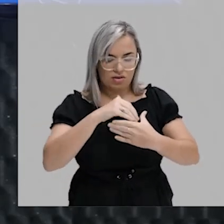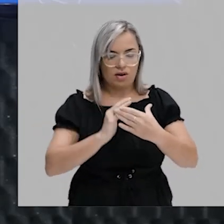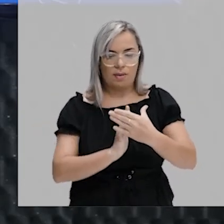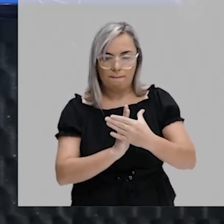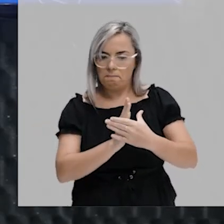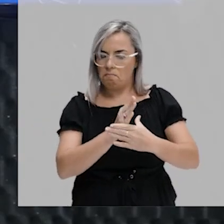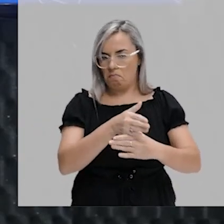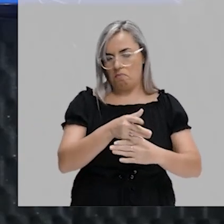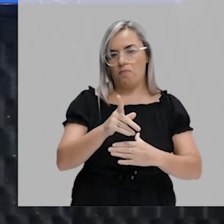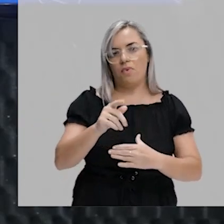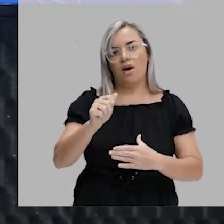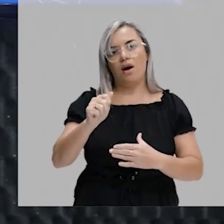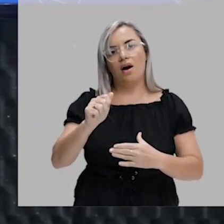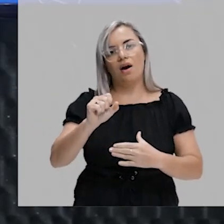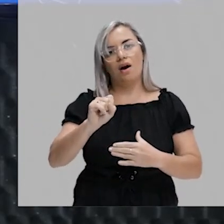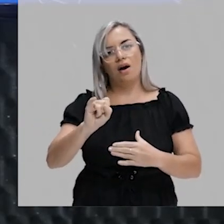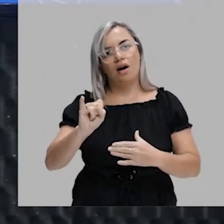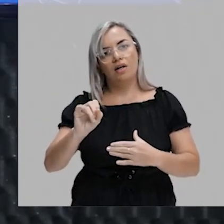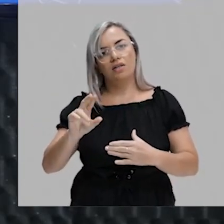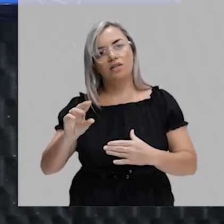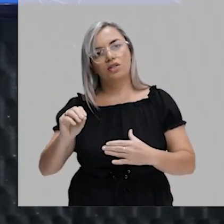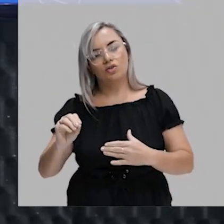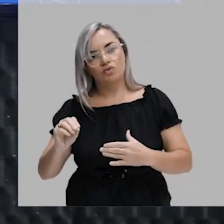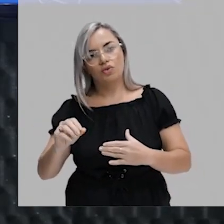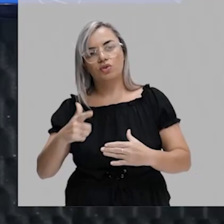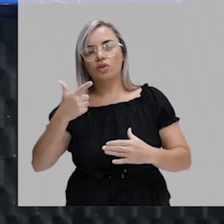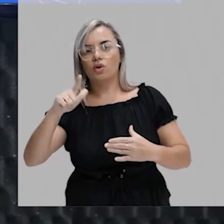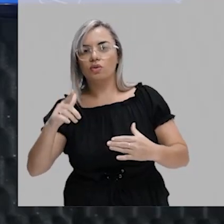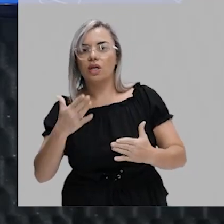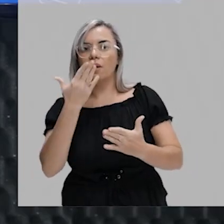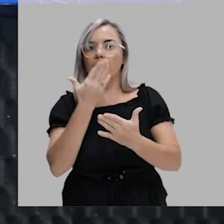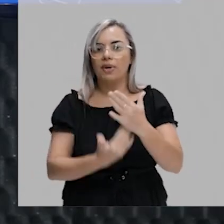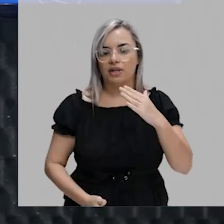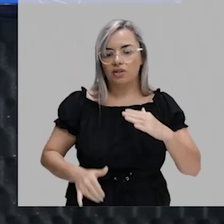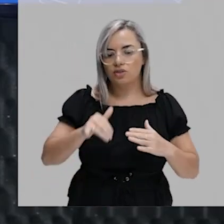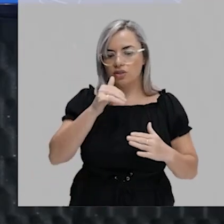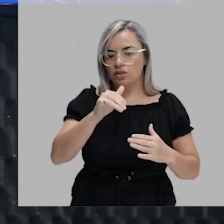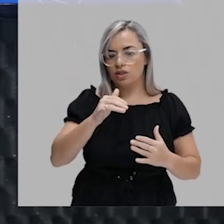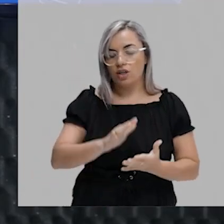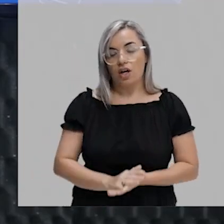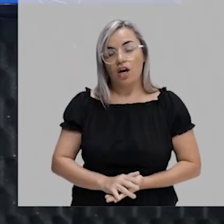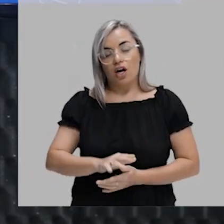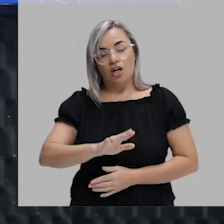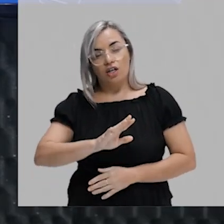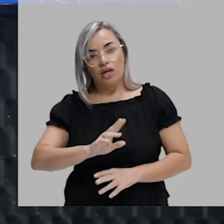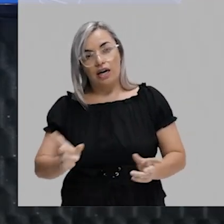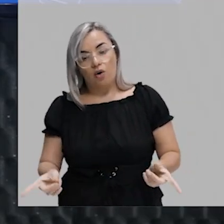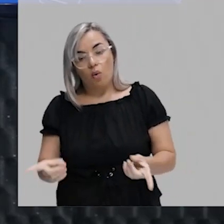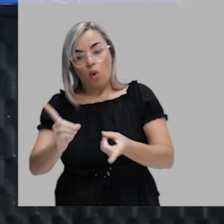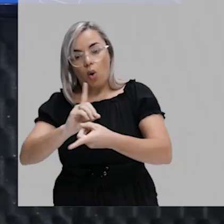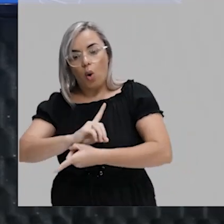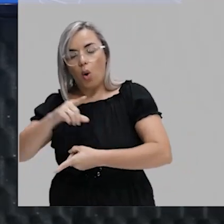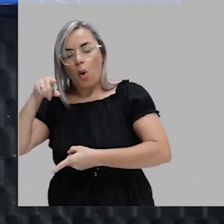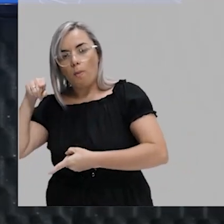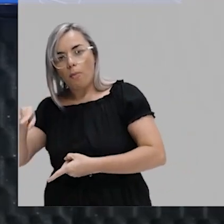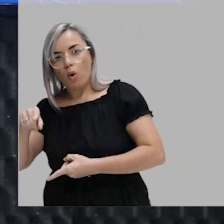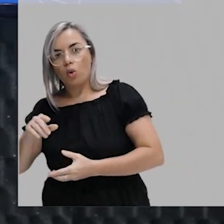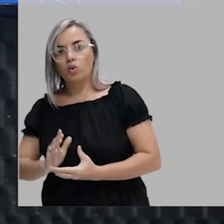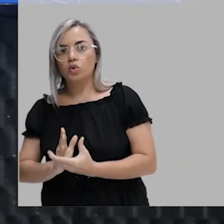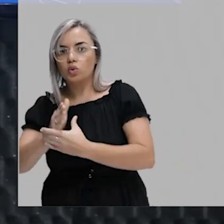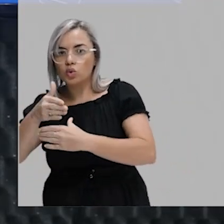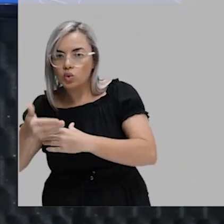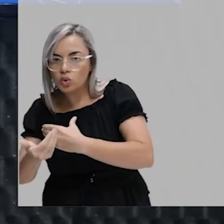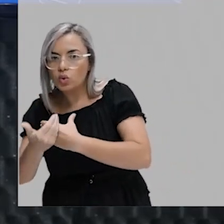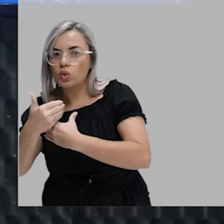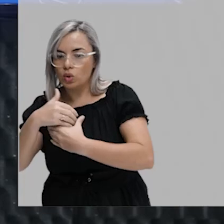passivo. Tá? E o transporte ativo é o inverso. Ou seja, uma substância química atravessa por